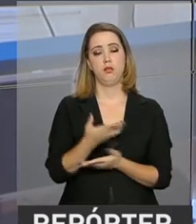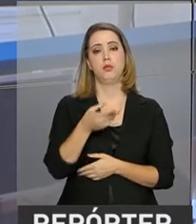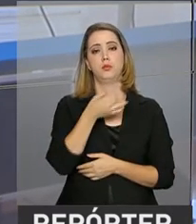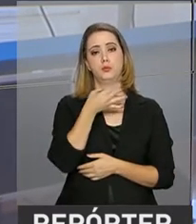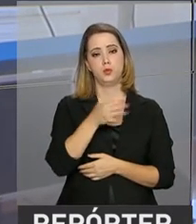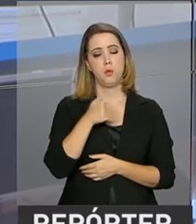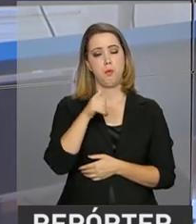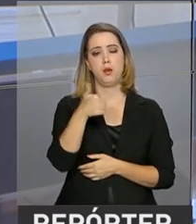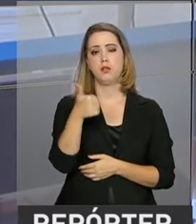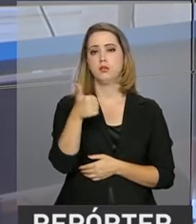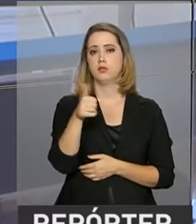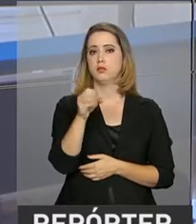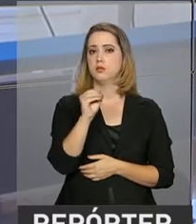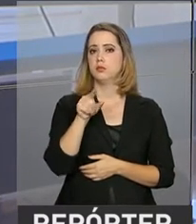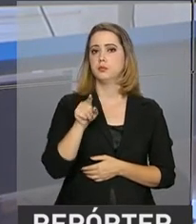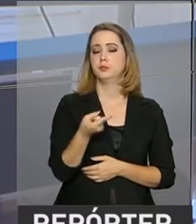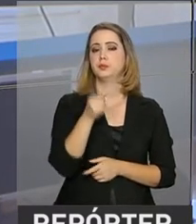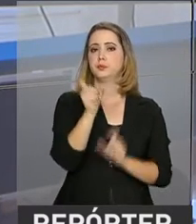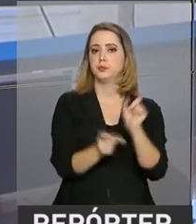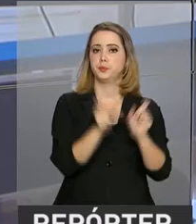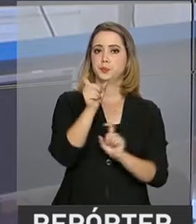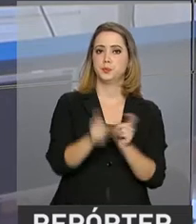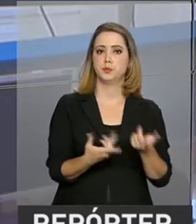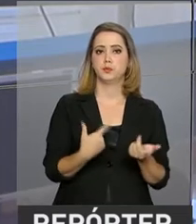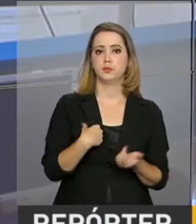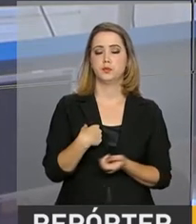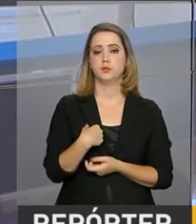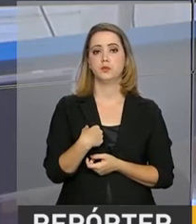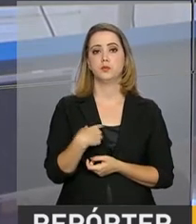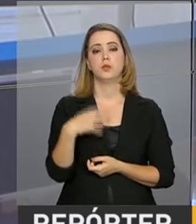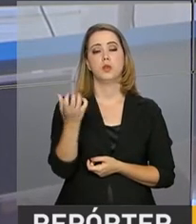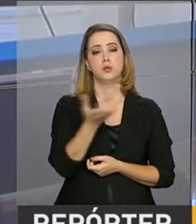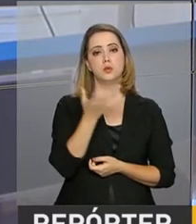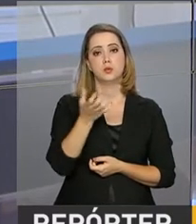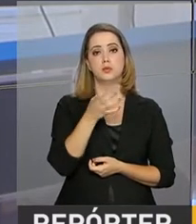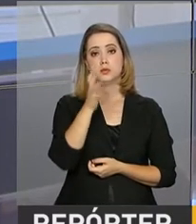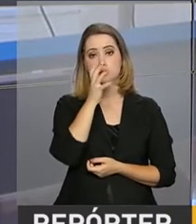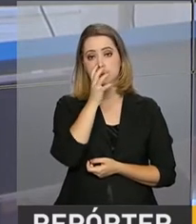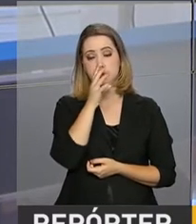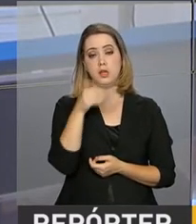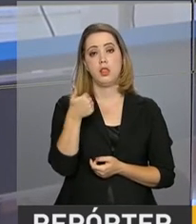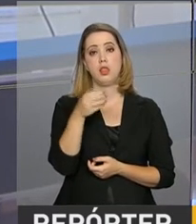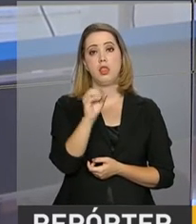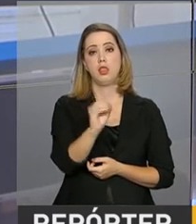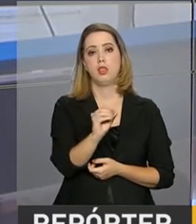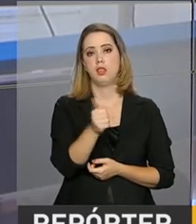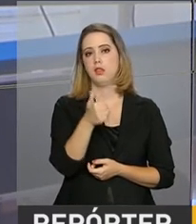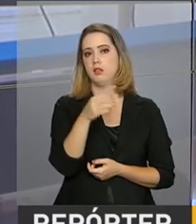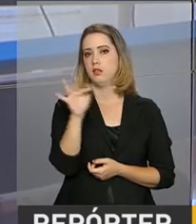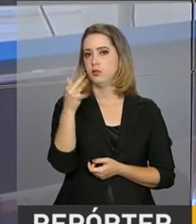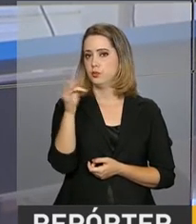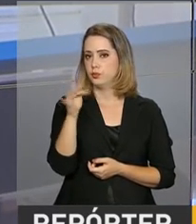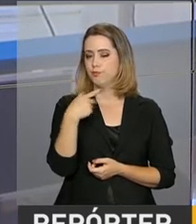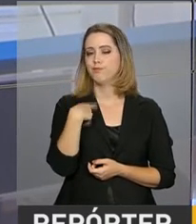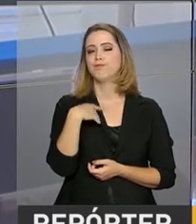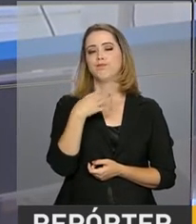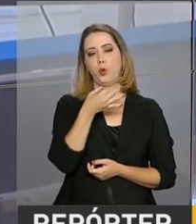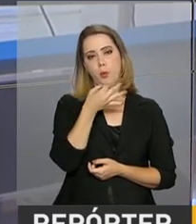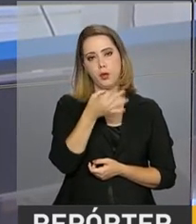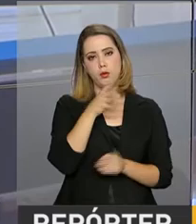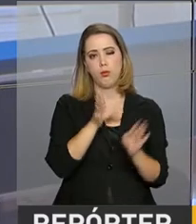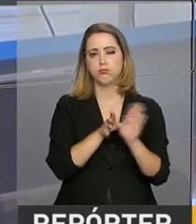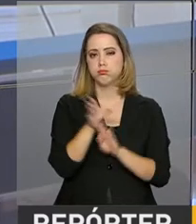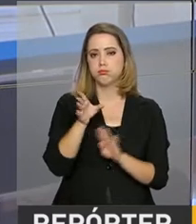recebeu mais de 110 mil participações quem estiver interessado tem até o dia 10 de fevereiro para dar a sua opinião